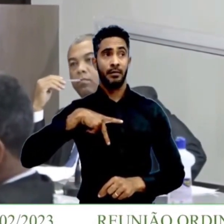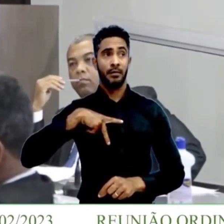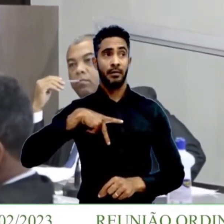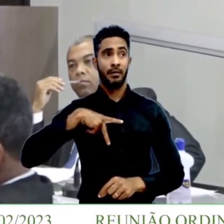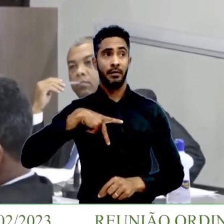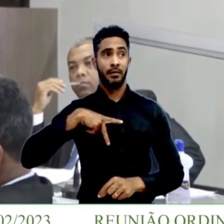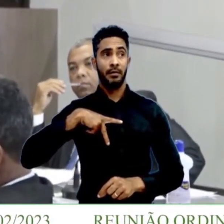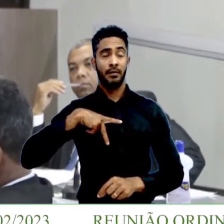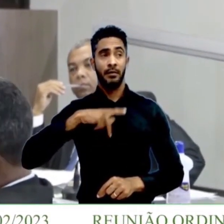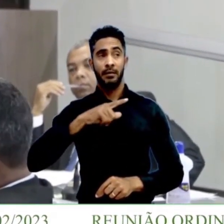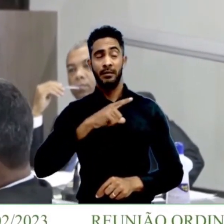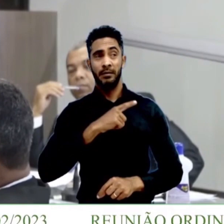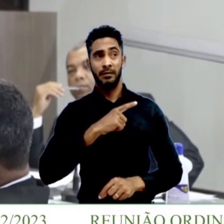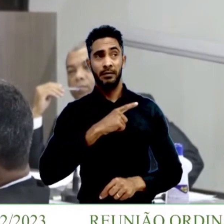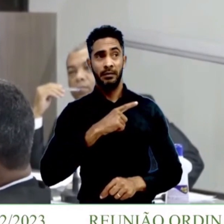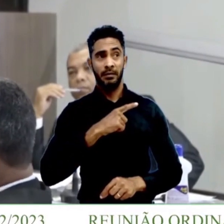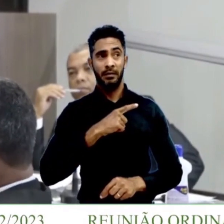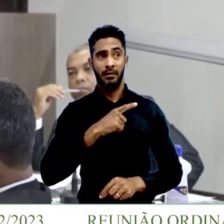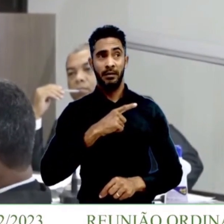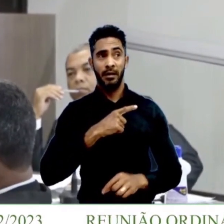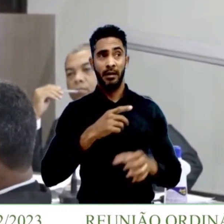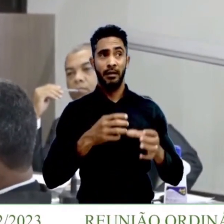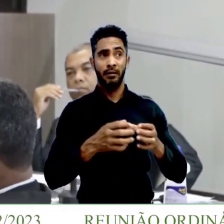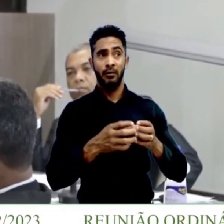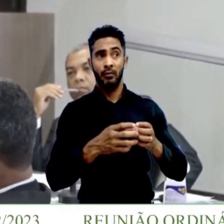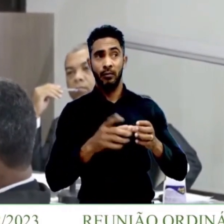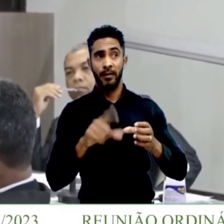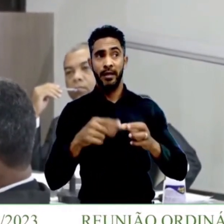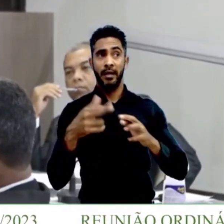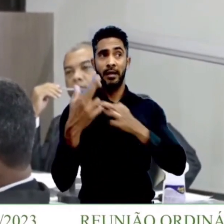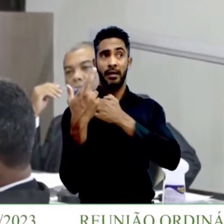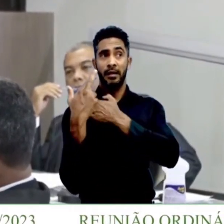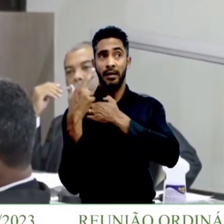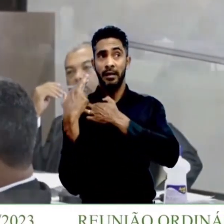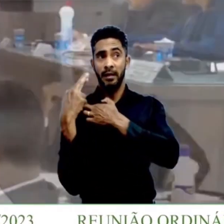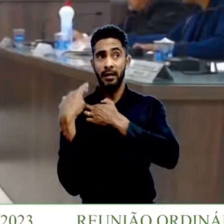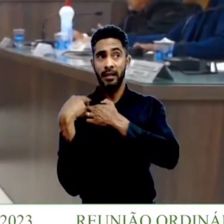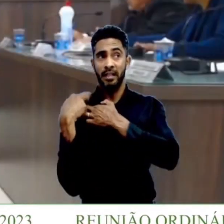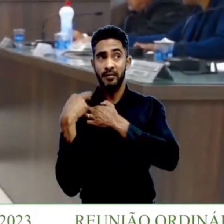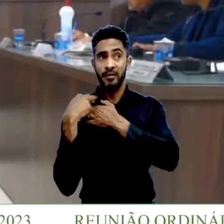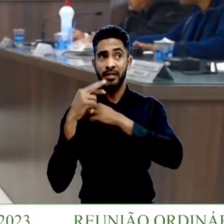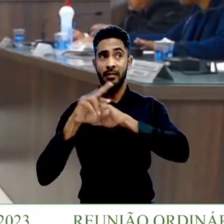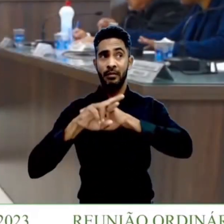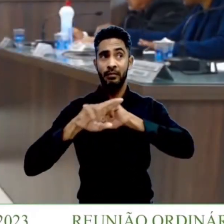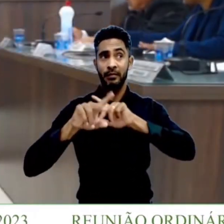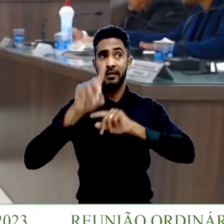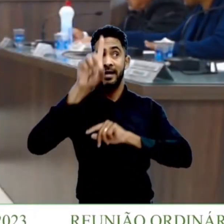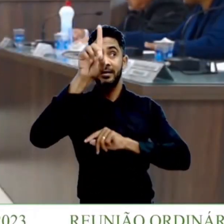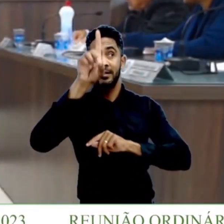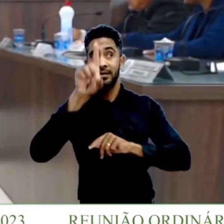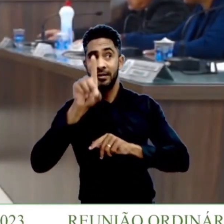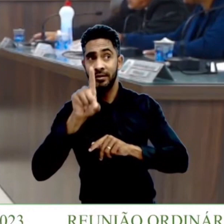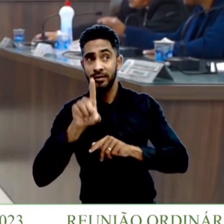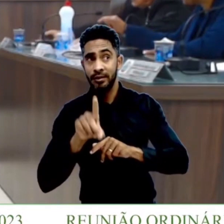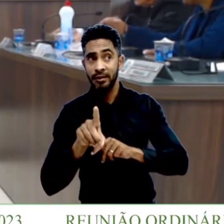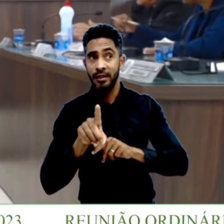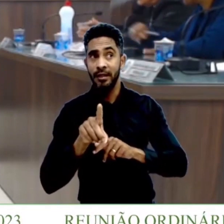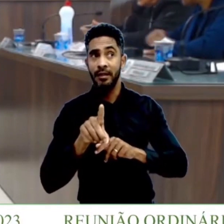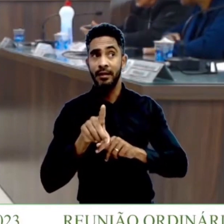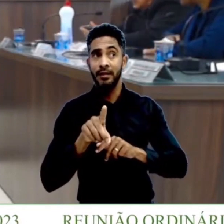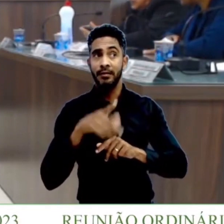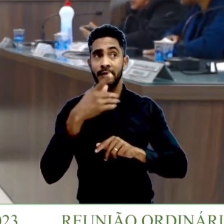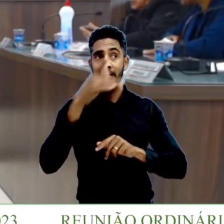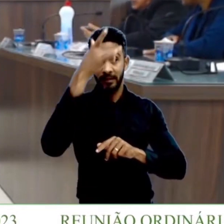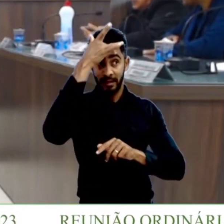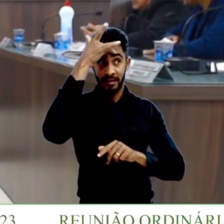é um conselho, e o CIMUS ele é responsável, né, por vários direitos, inclusive, salvo engano, desse